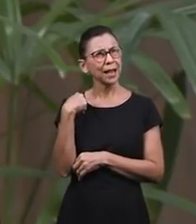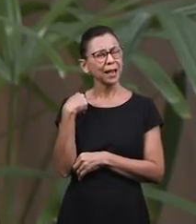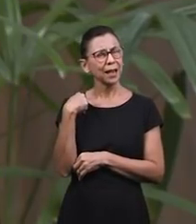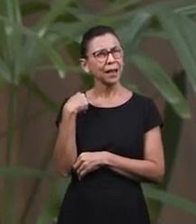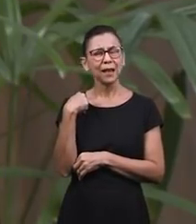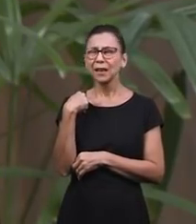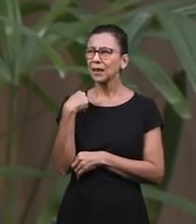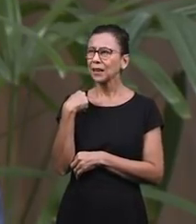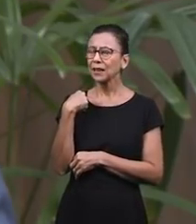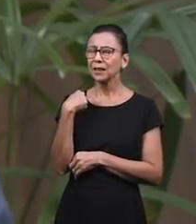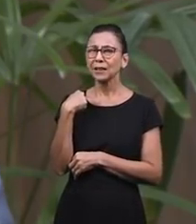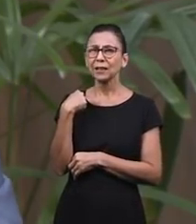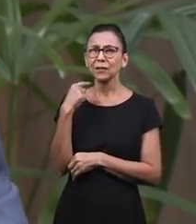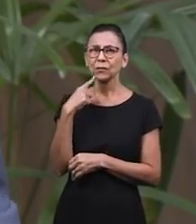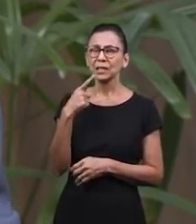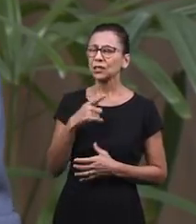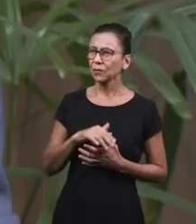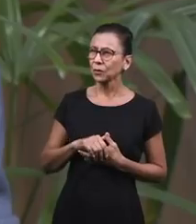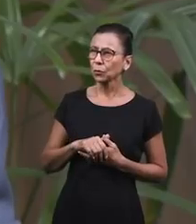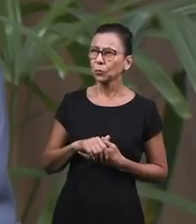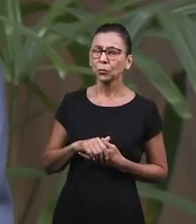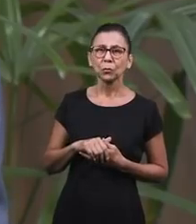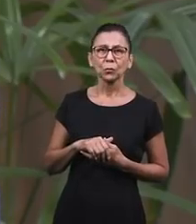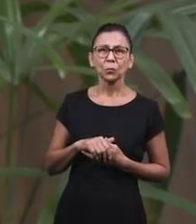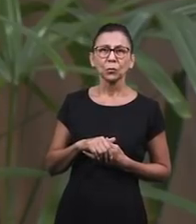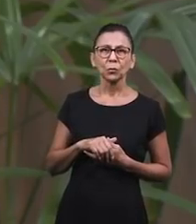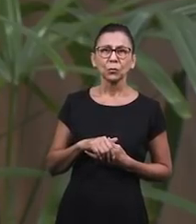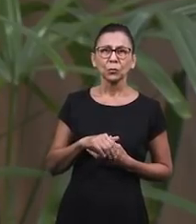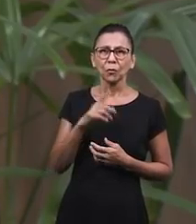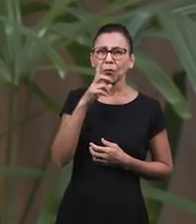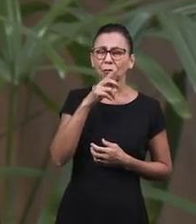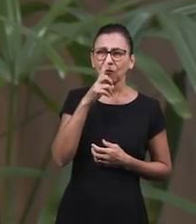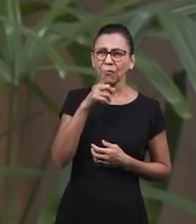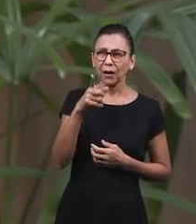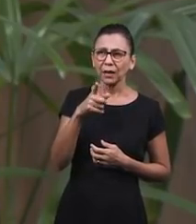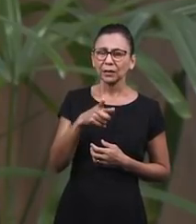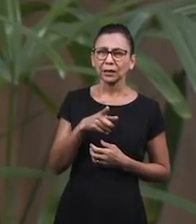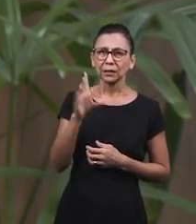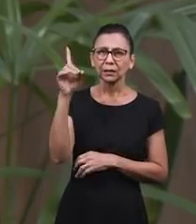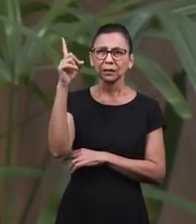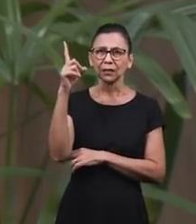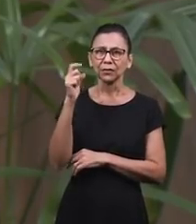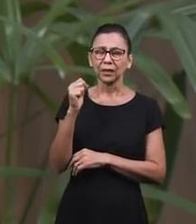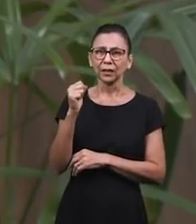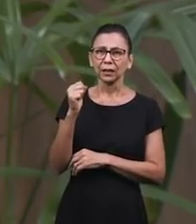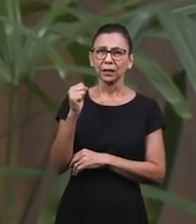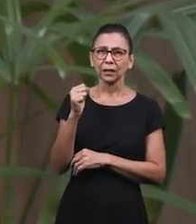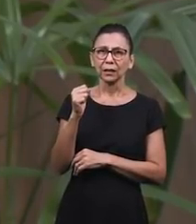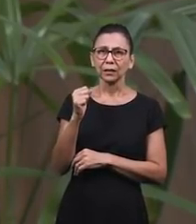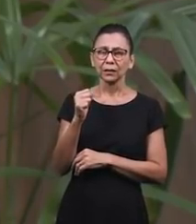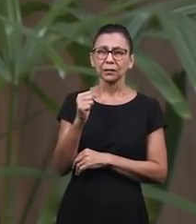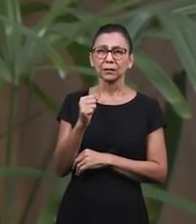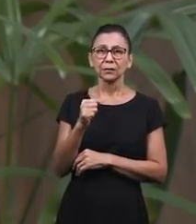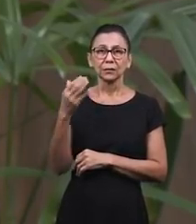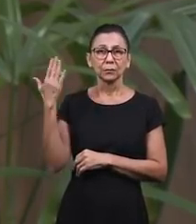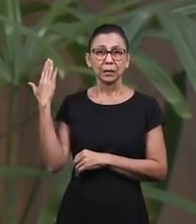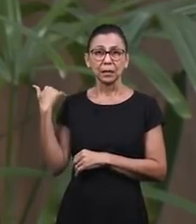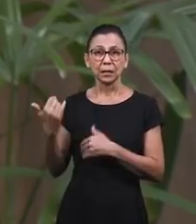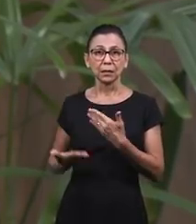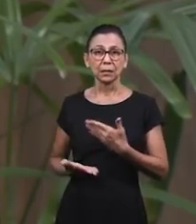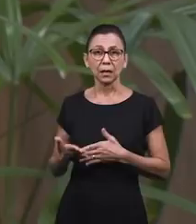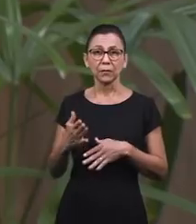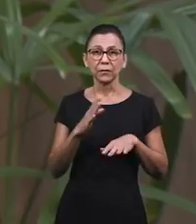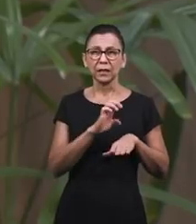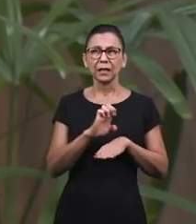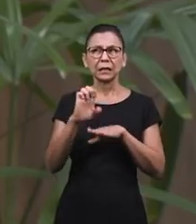lê a Bíblia, você vê defeito em José. Você vê defeito em Moisés, você vê defeito em Davi, você vê defeito naquela turma toda lá.